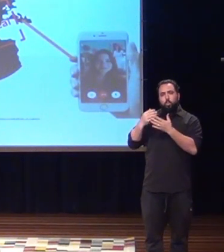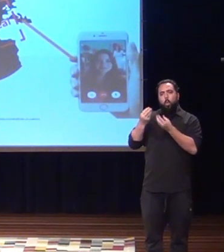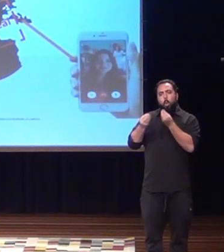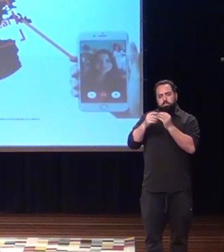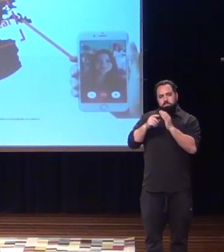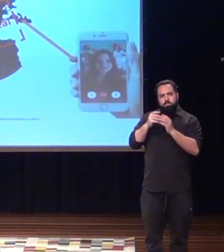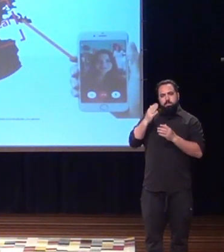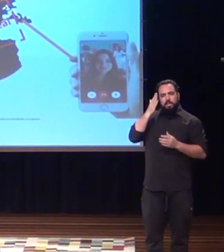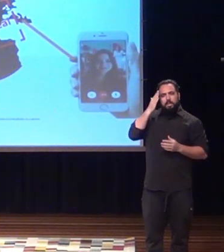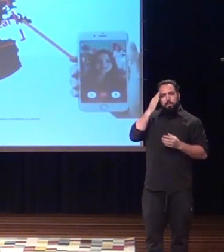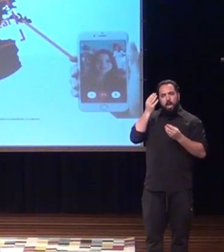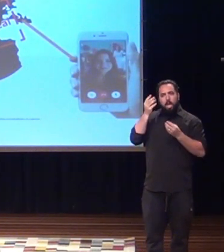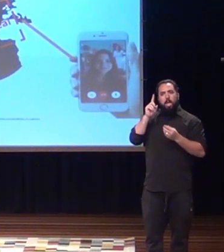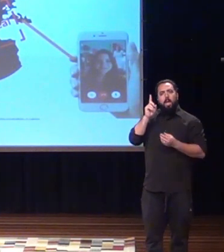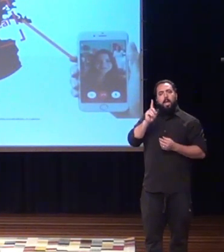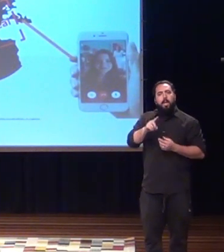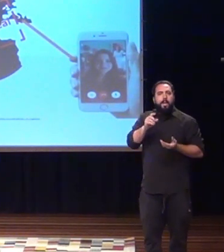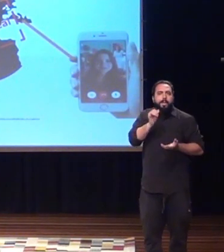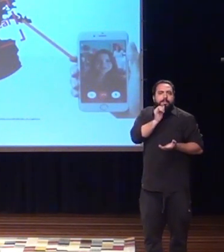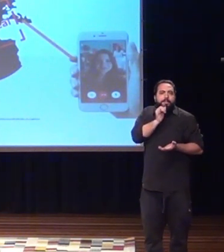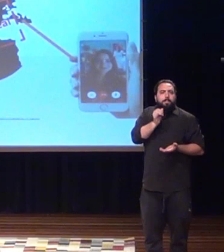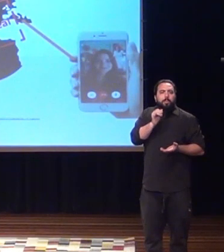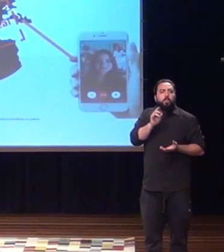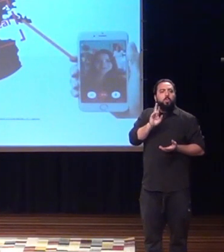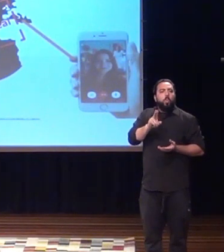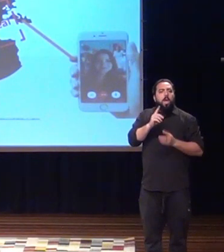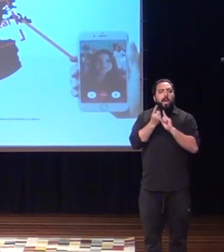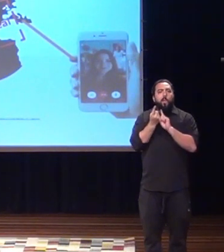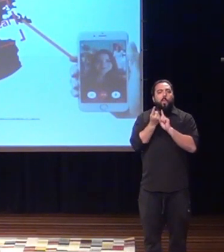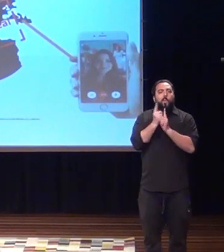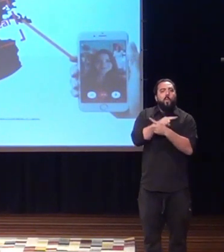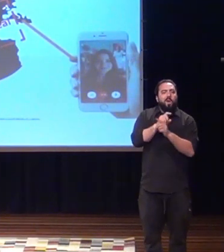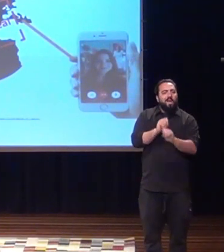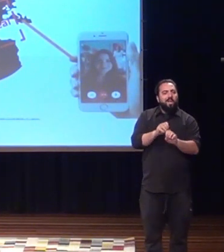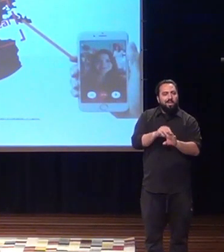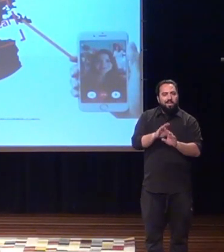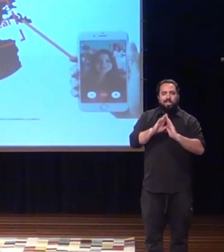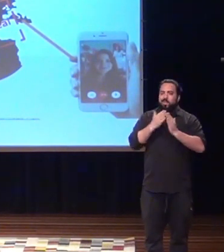esse celular não como algo que vá contra a escola, mas algo que